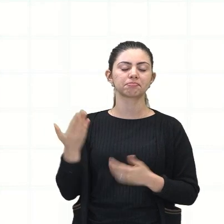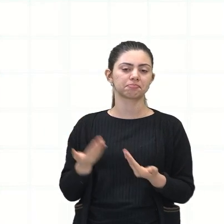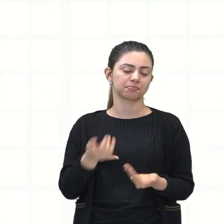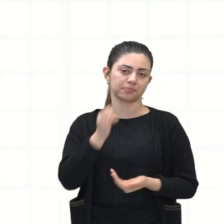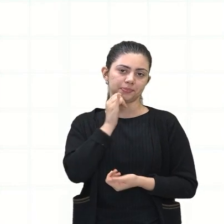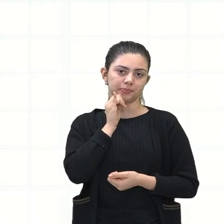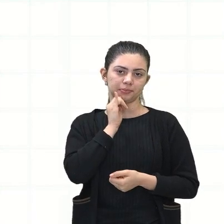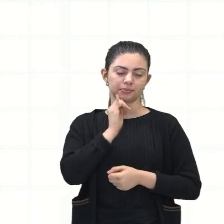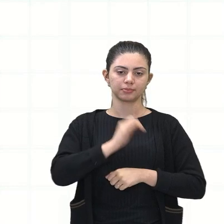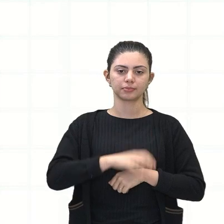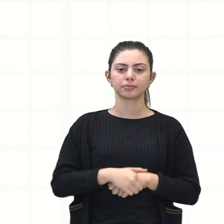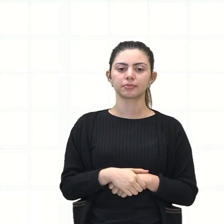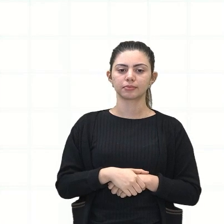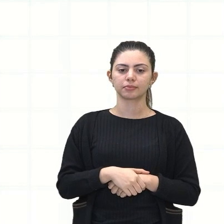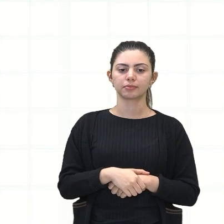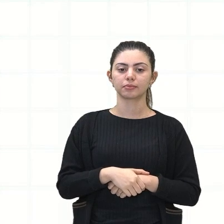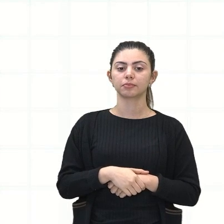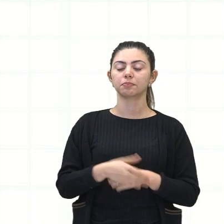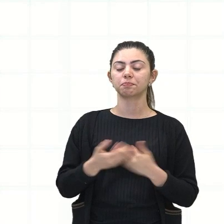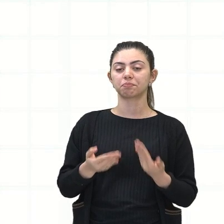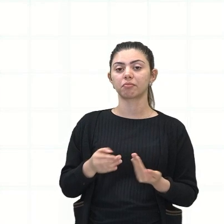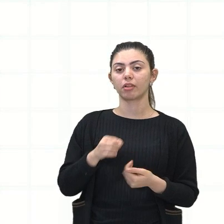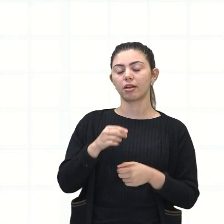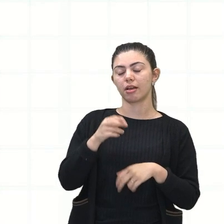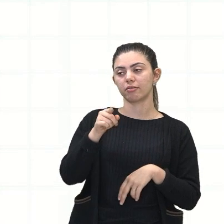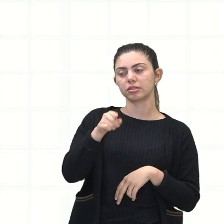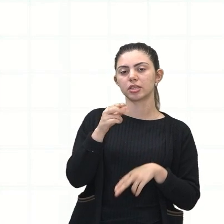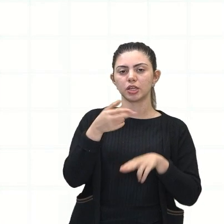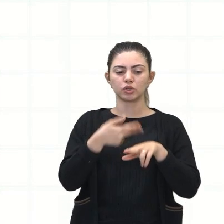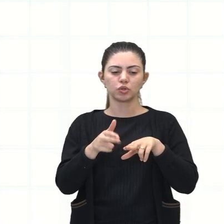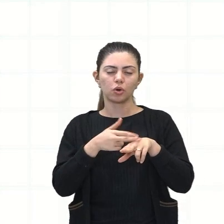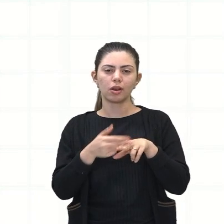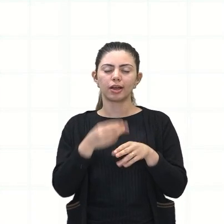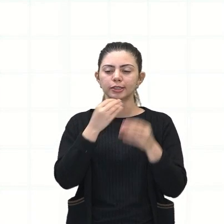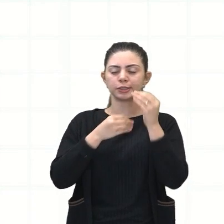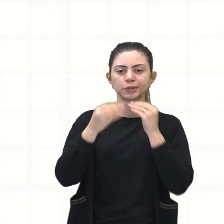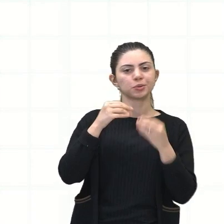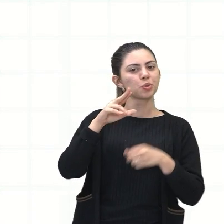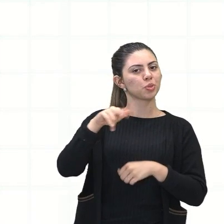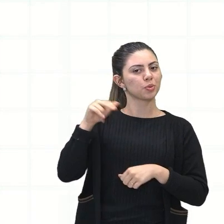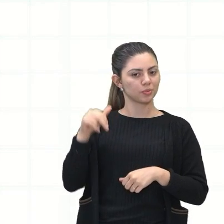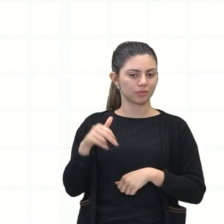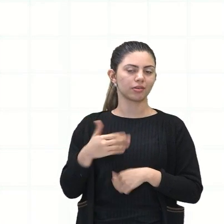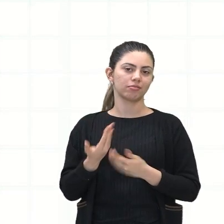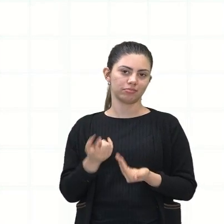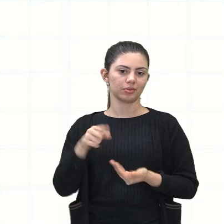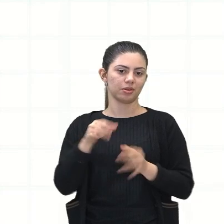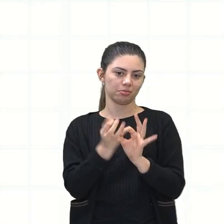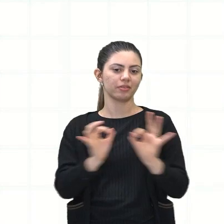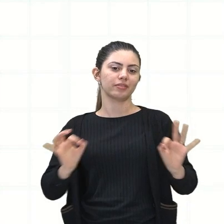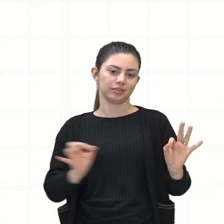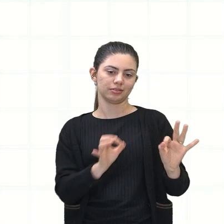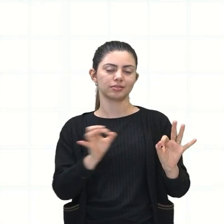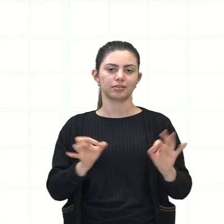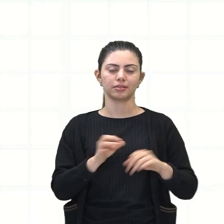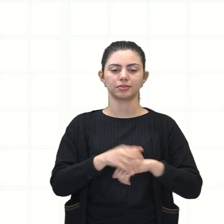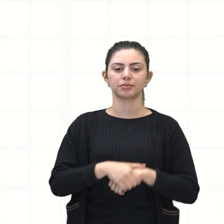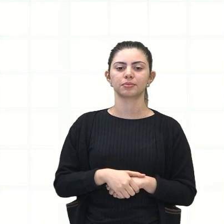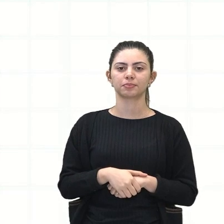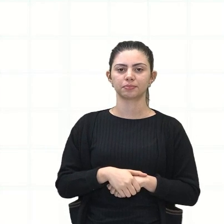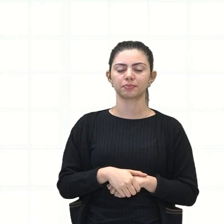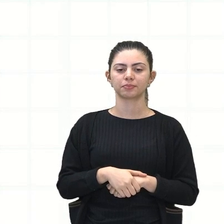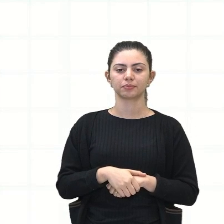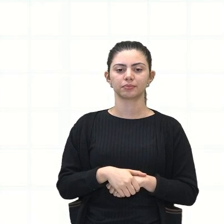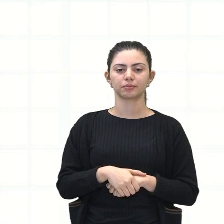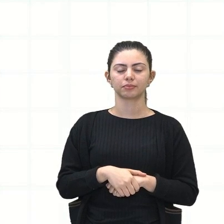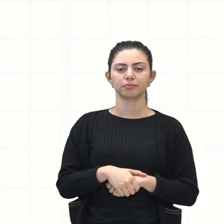exemplo, nunca come chocolate, que é difícil, mas vamos fazer essa frase. I never eat